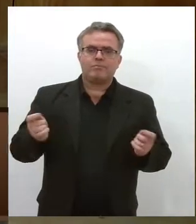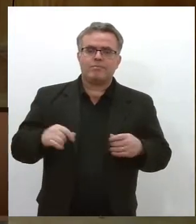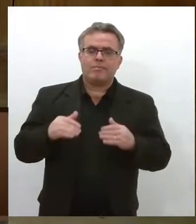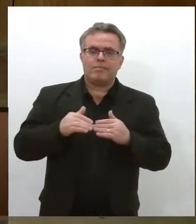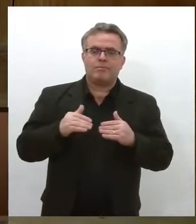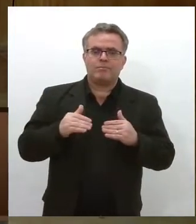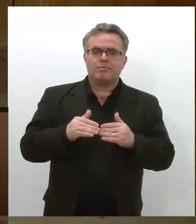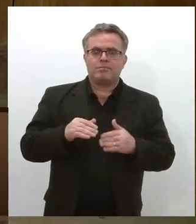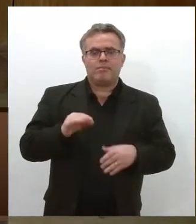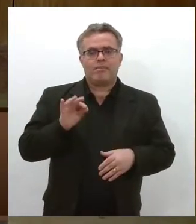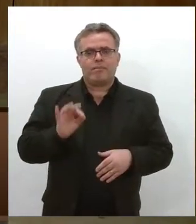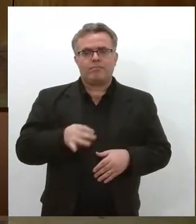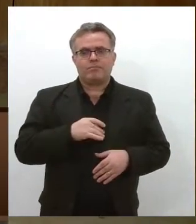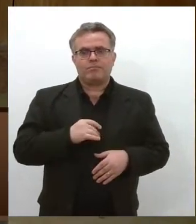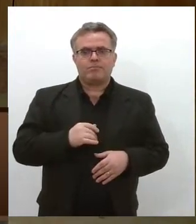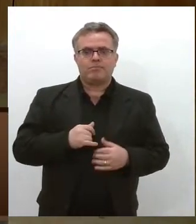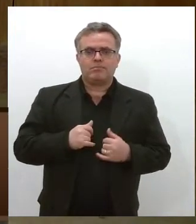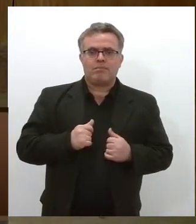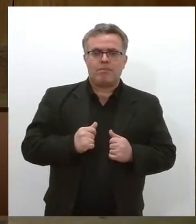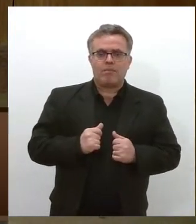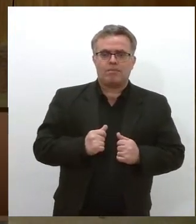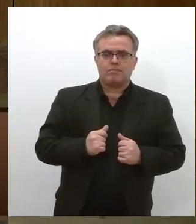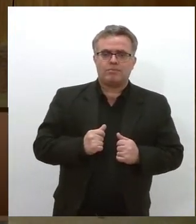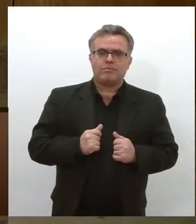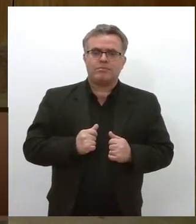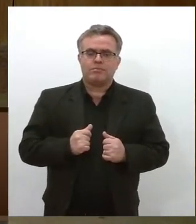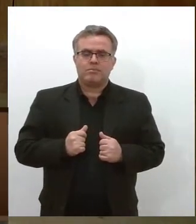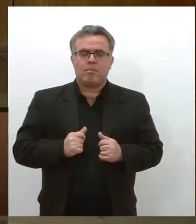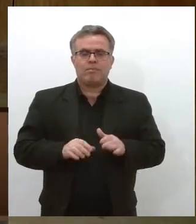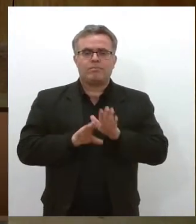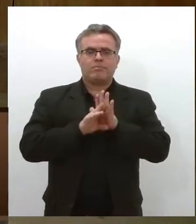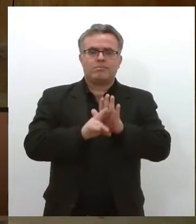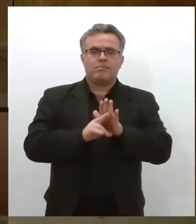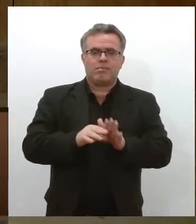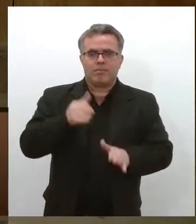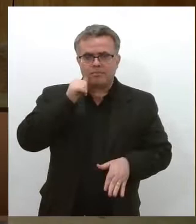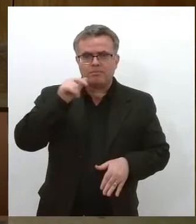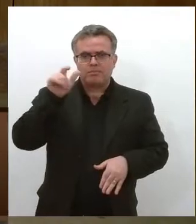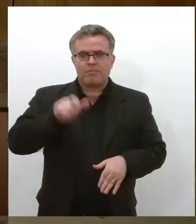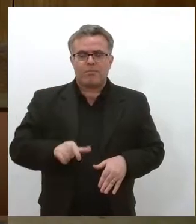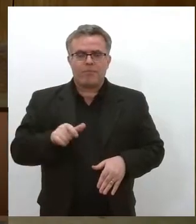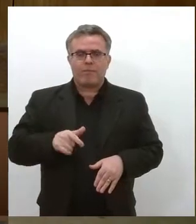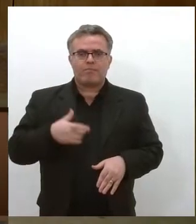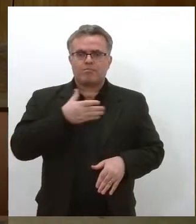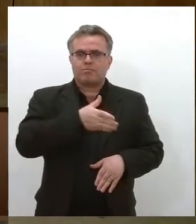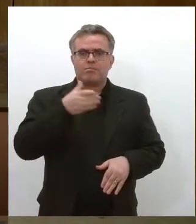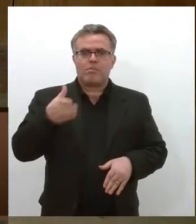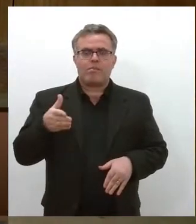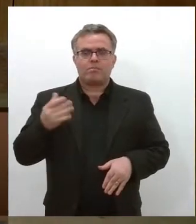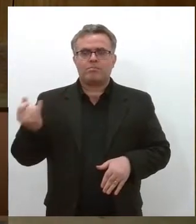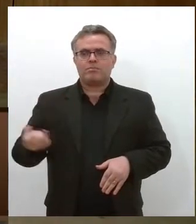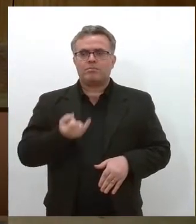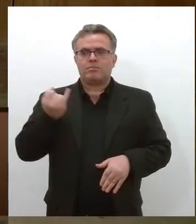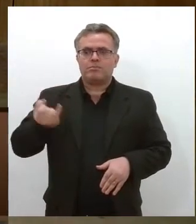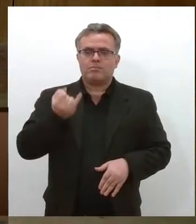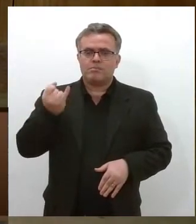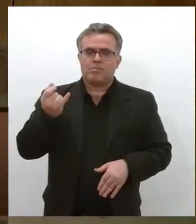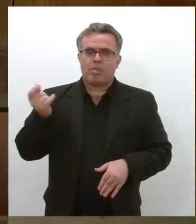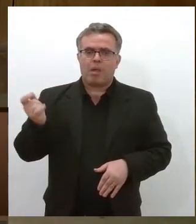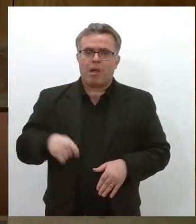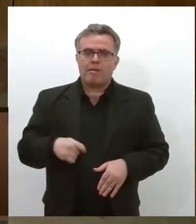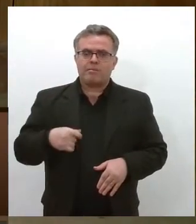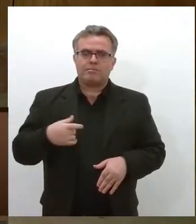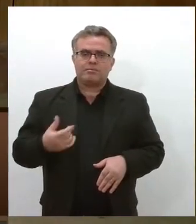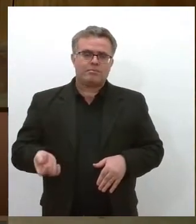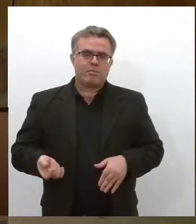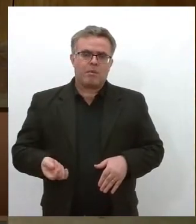olha, a representatividade feminina nos parlamentos, ela é muito importante. Não